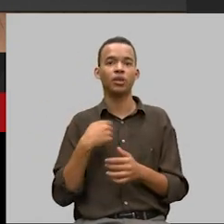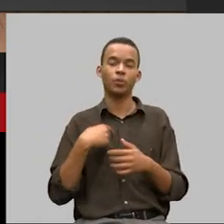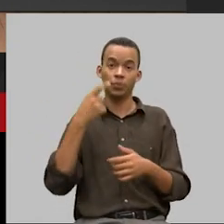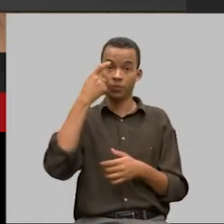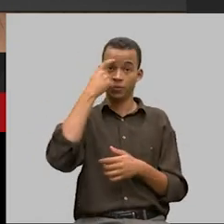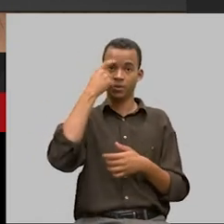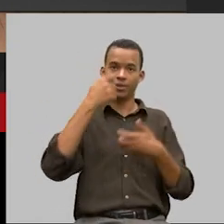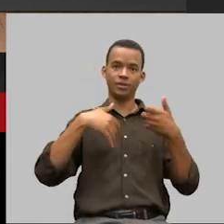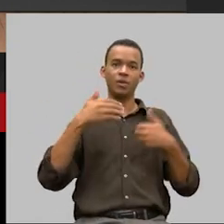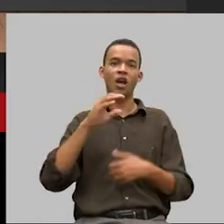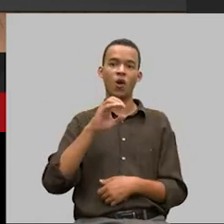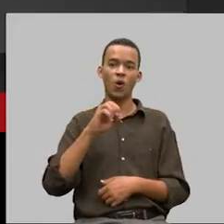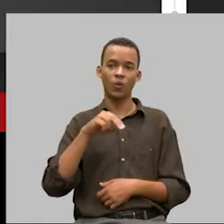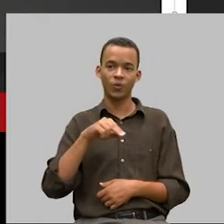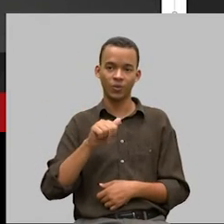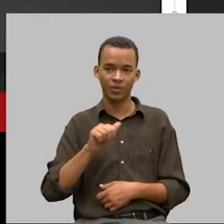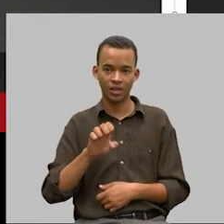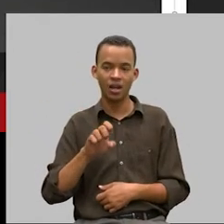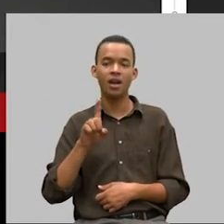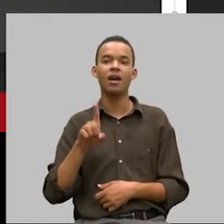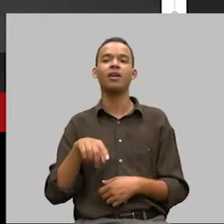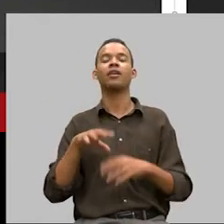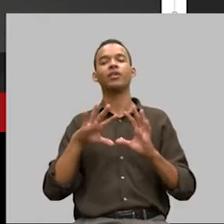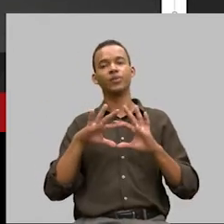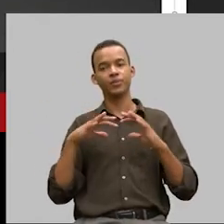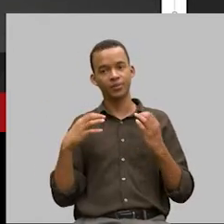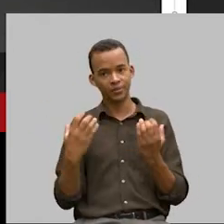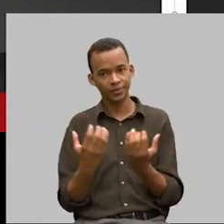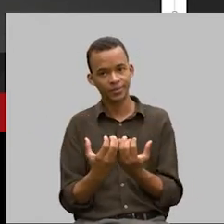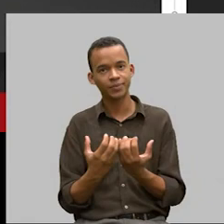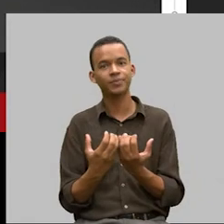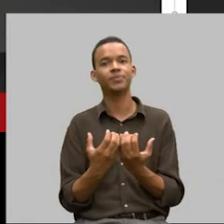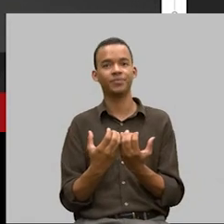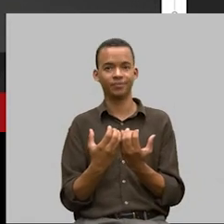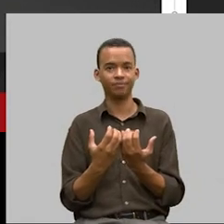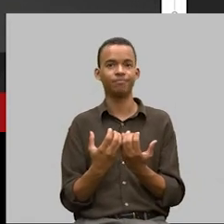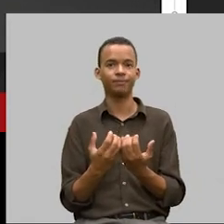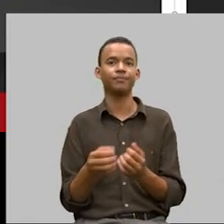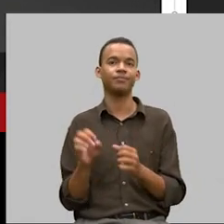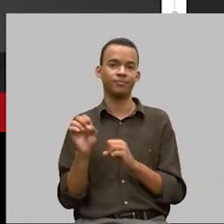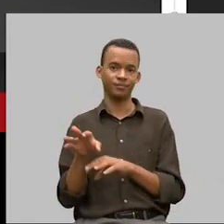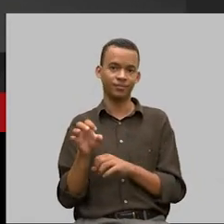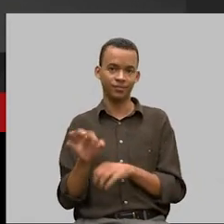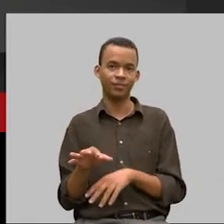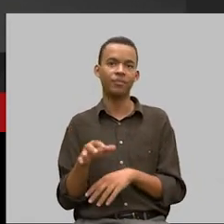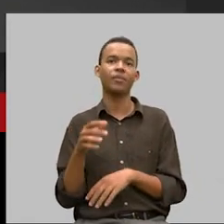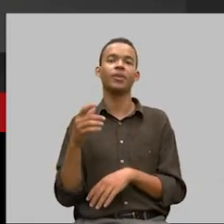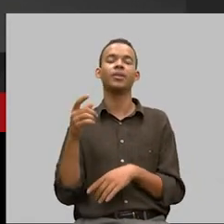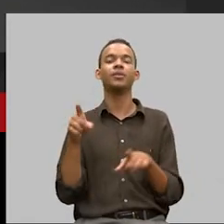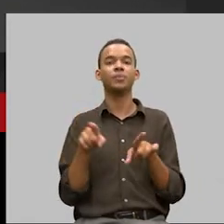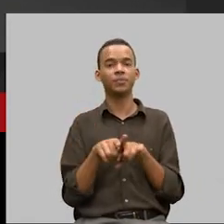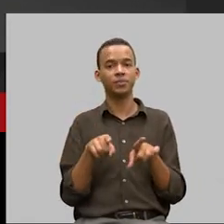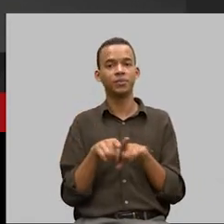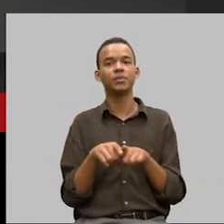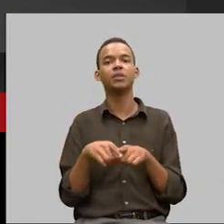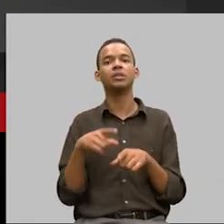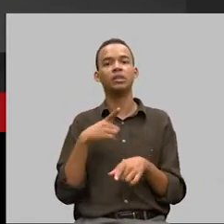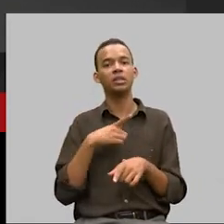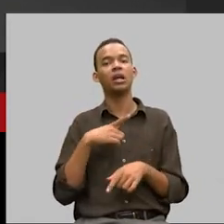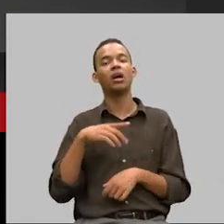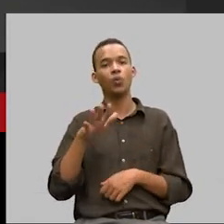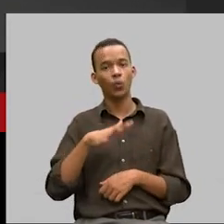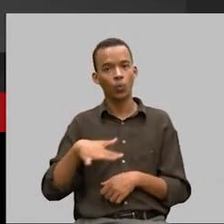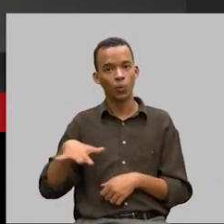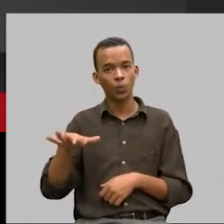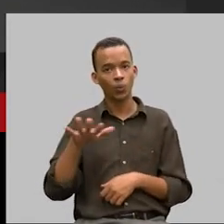né que é essa conferência nacional de educação que eu acabei de falar agora vou falar para eles que a gente tem etapa territorial agora